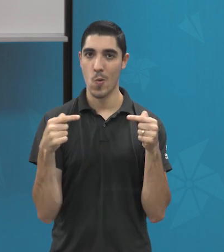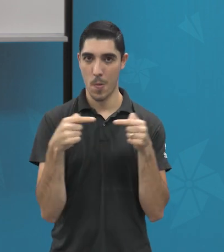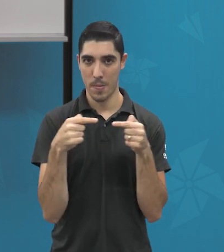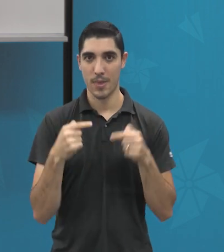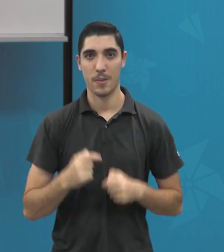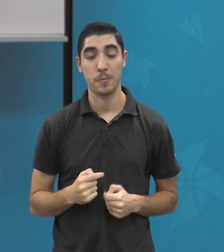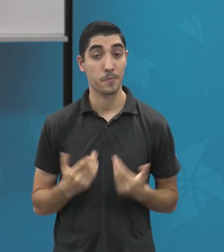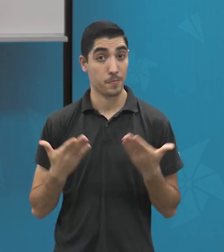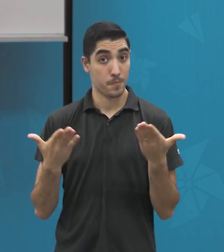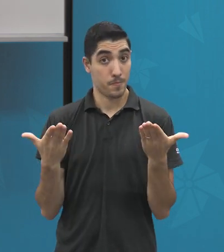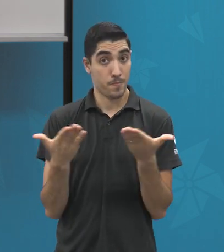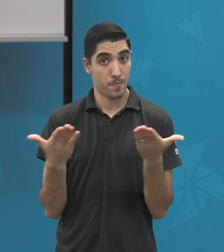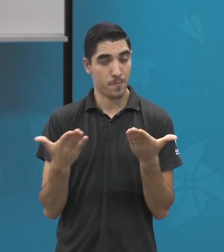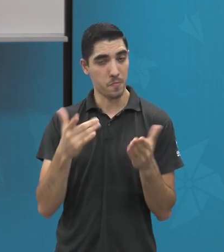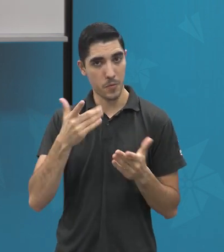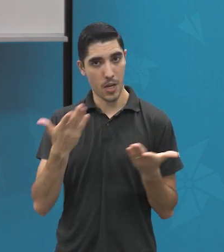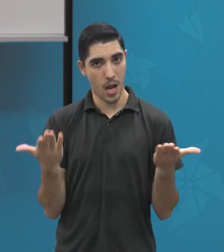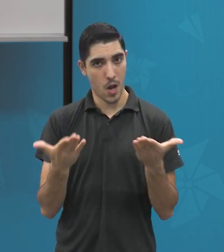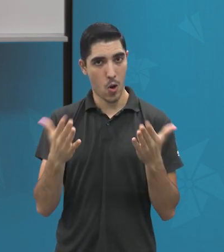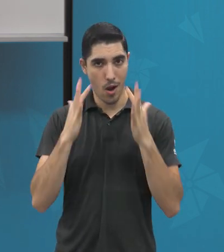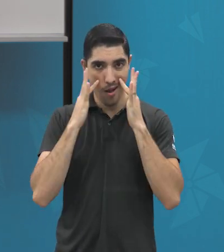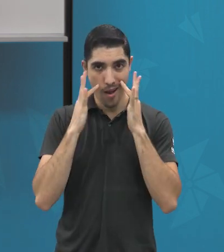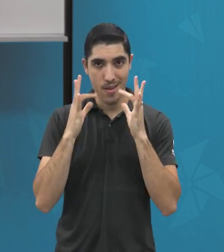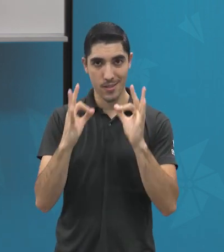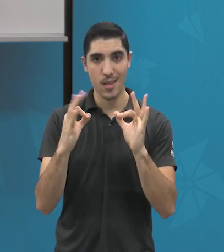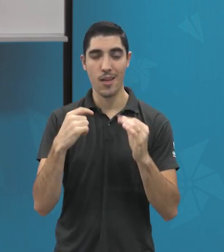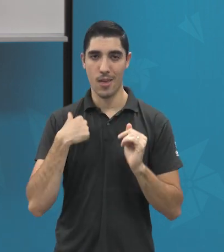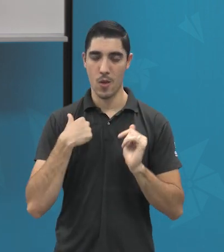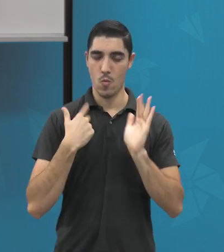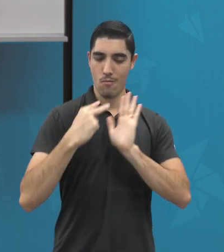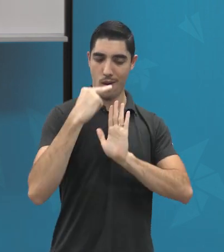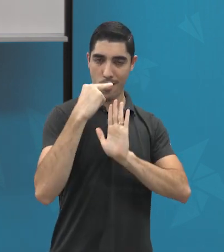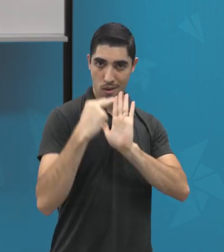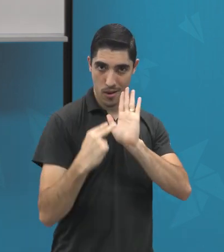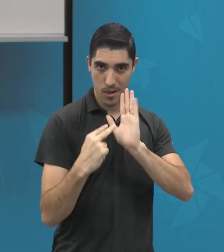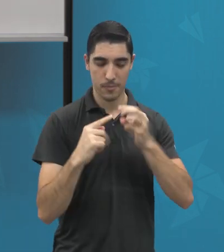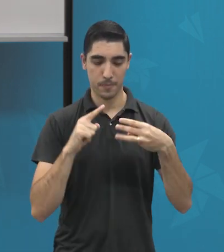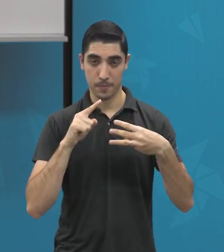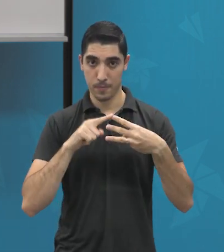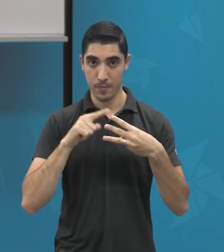convido vocês a virem comigo, vou fazer a leitura do primeiro.